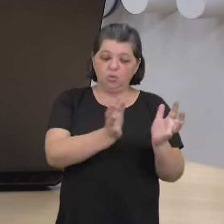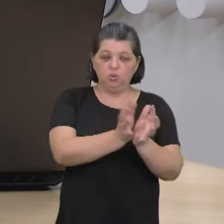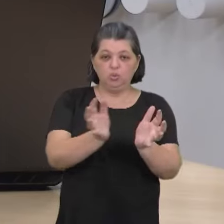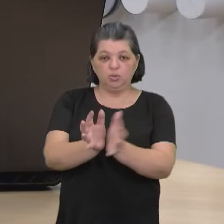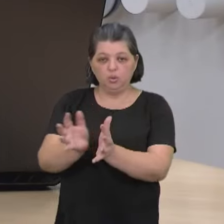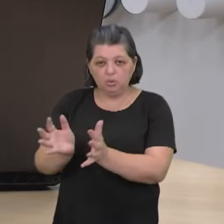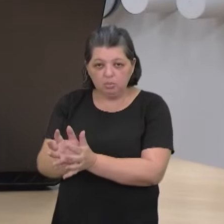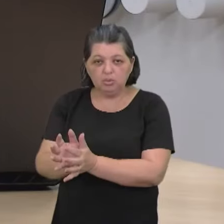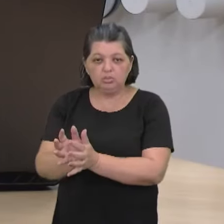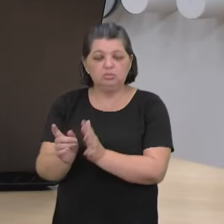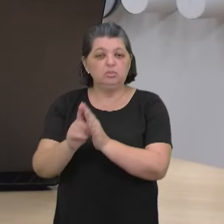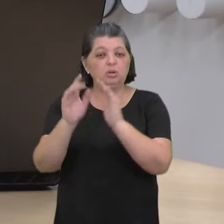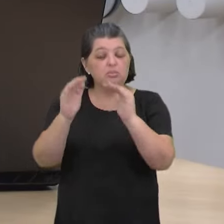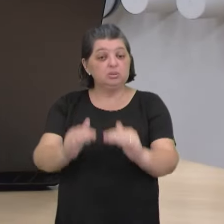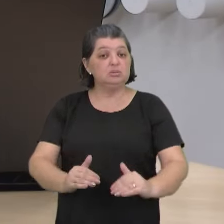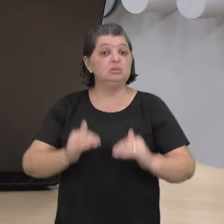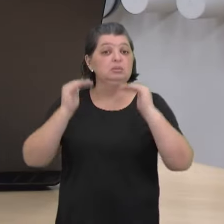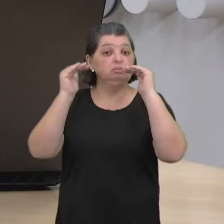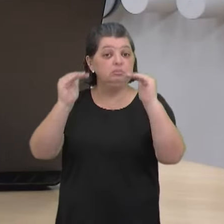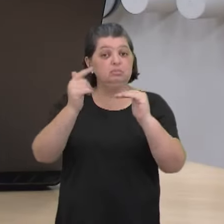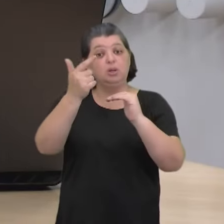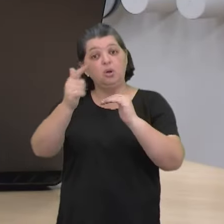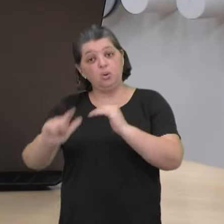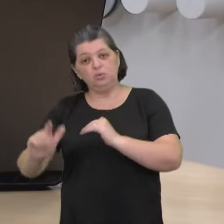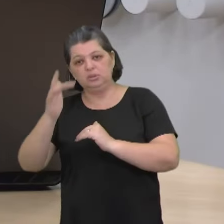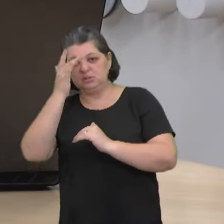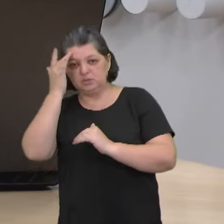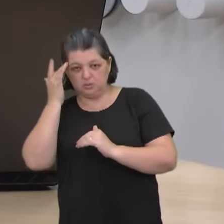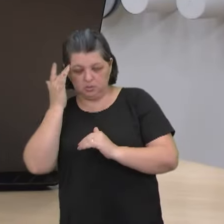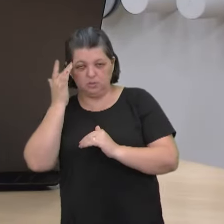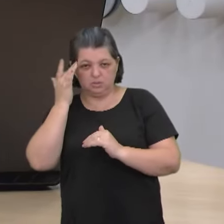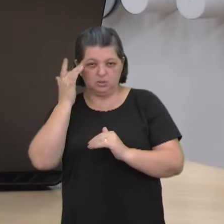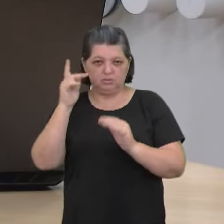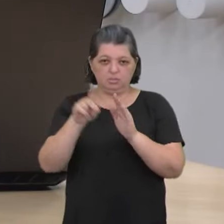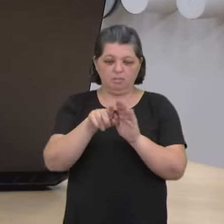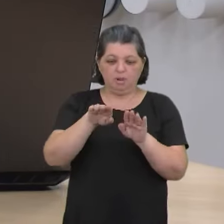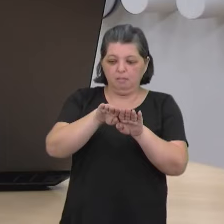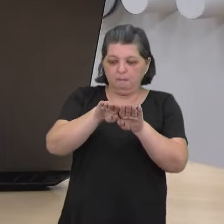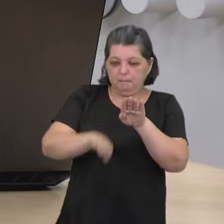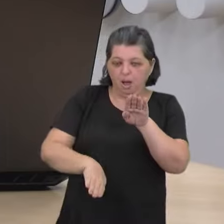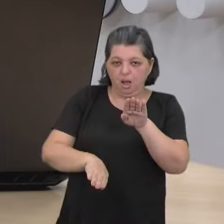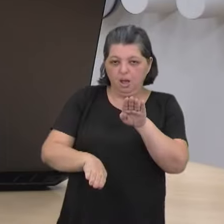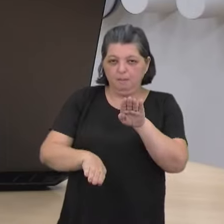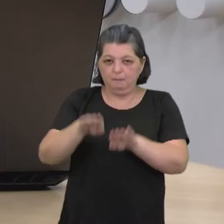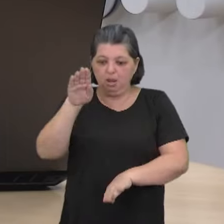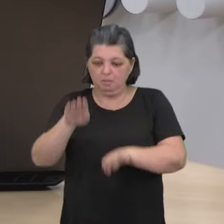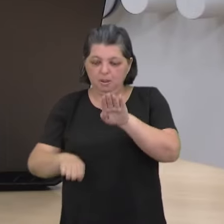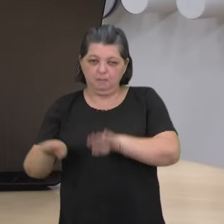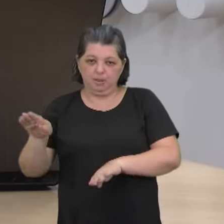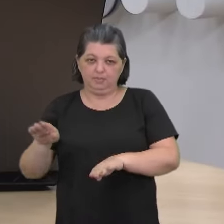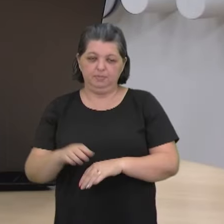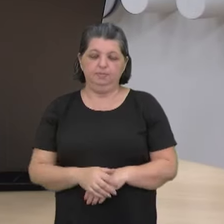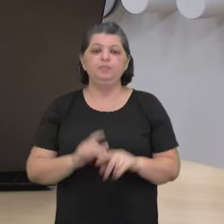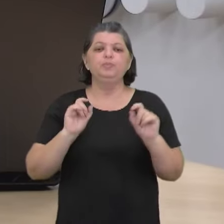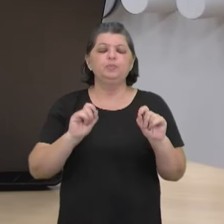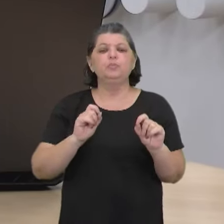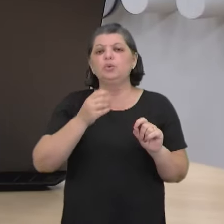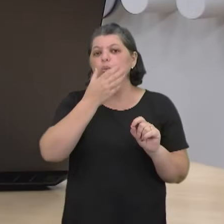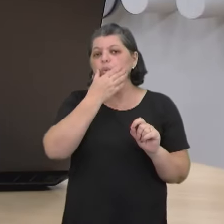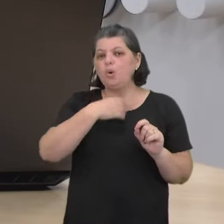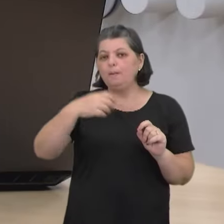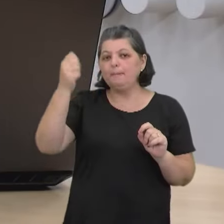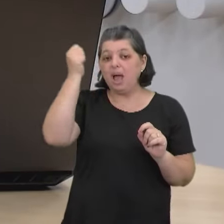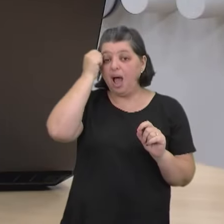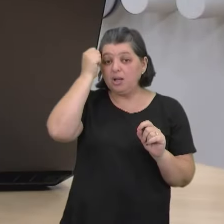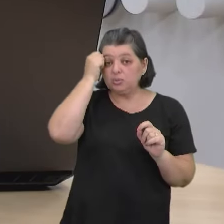seriam superiores a outros indivíduos ou grupos. O que leva para o Adorno e para o Horkheimer a